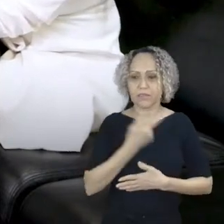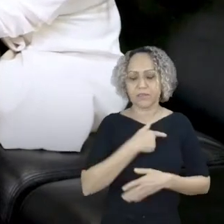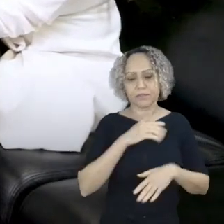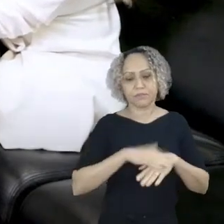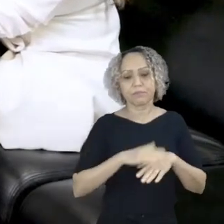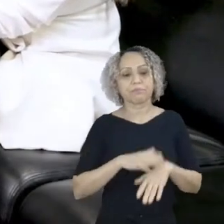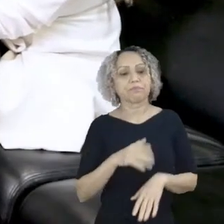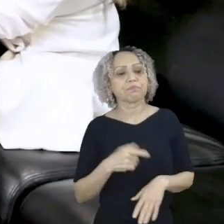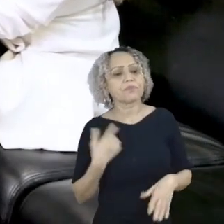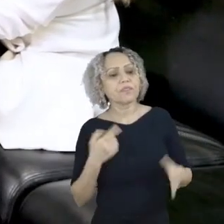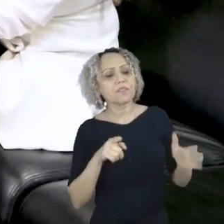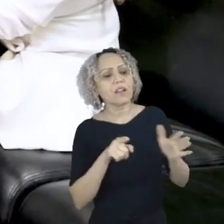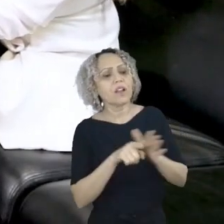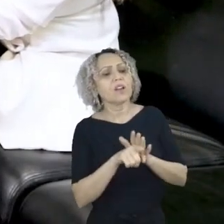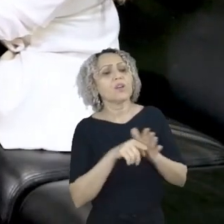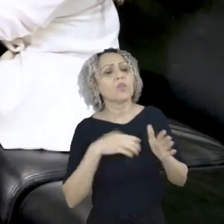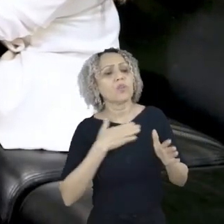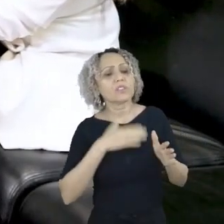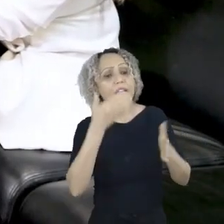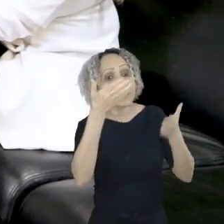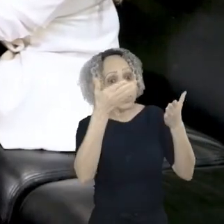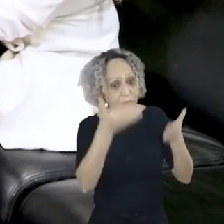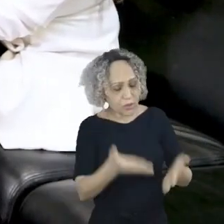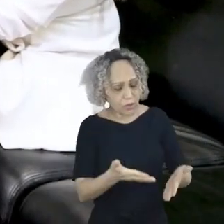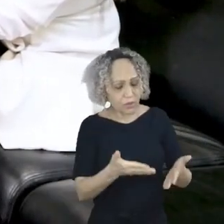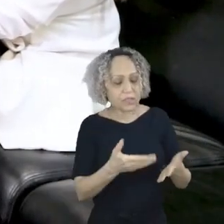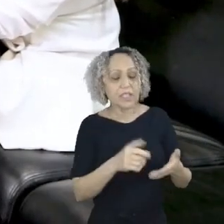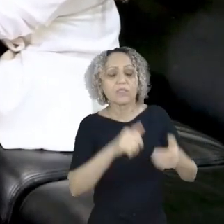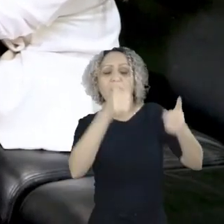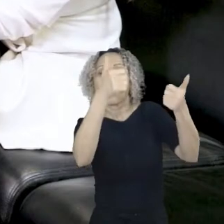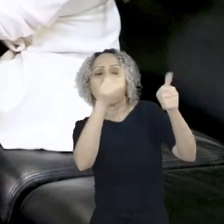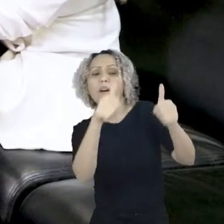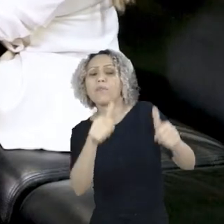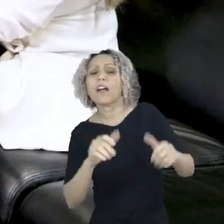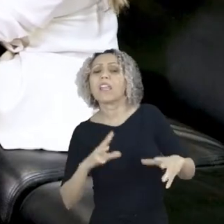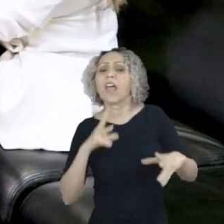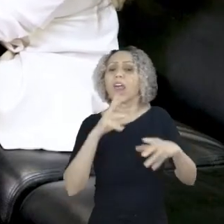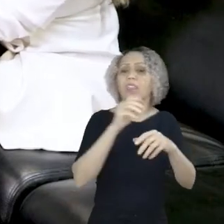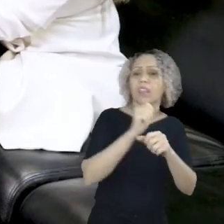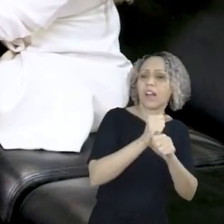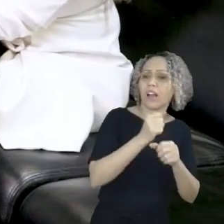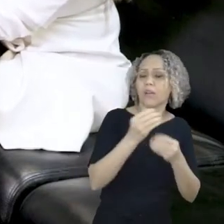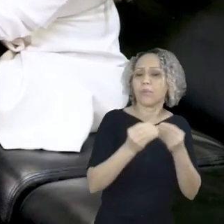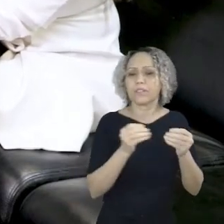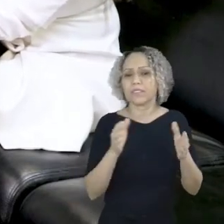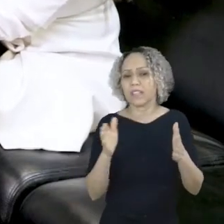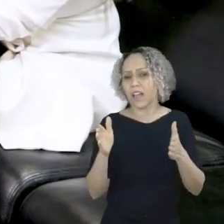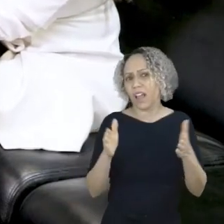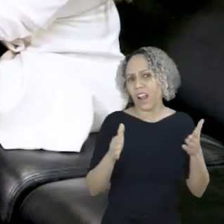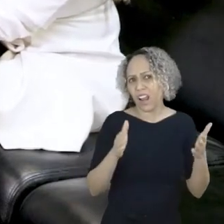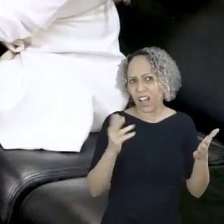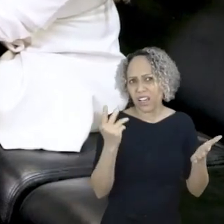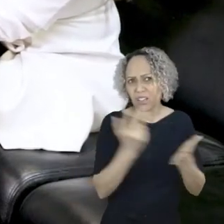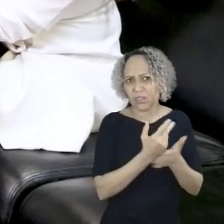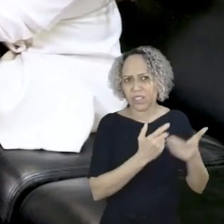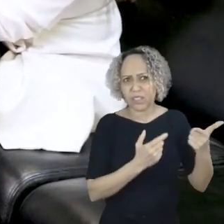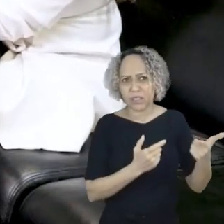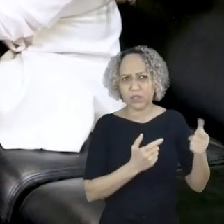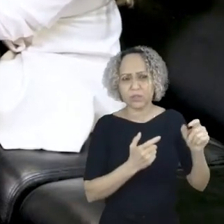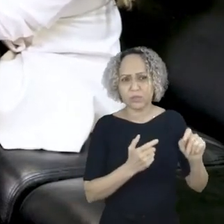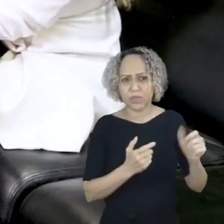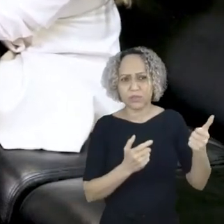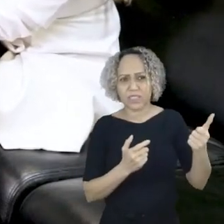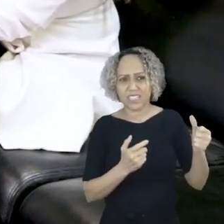balanço da situação dos trabalhadores e trabalhadoras no Brasil após o golpe de 2016 contra a presidente Dilma